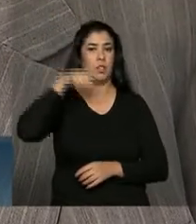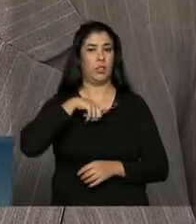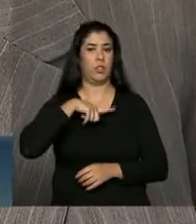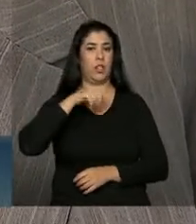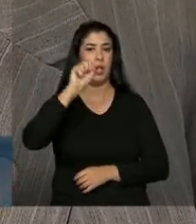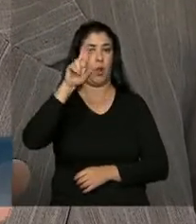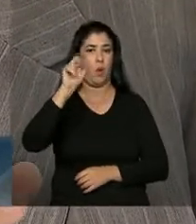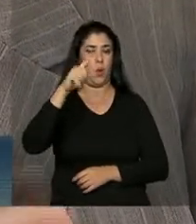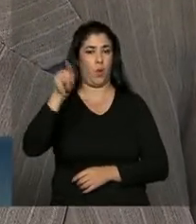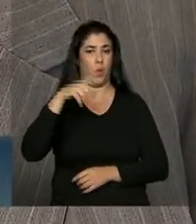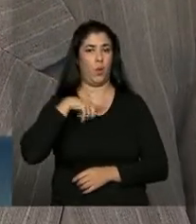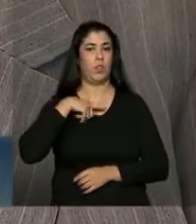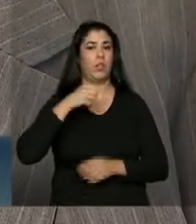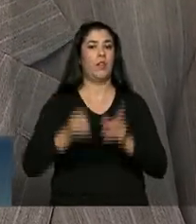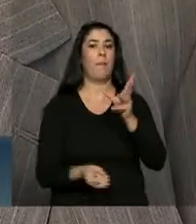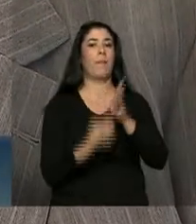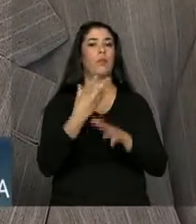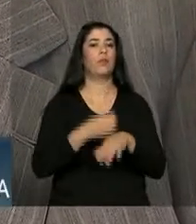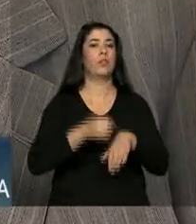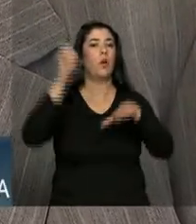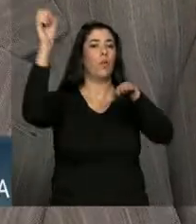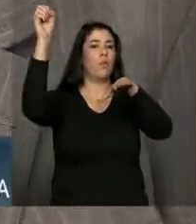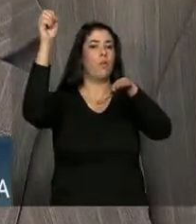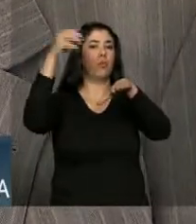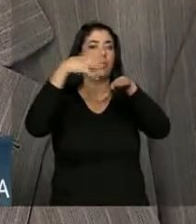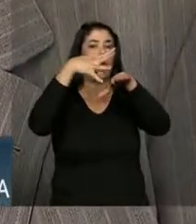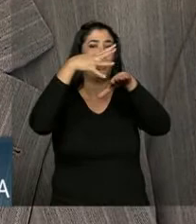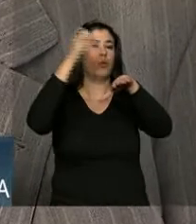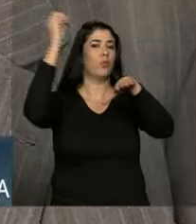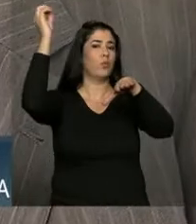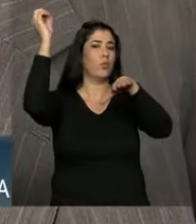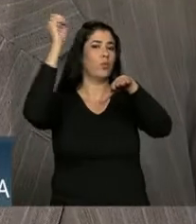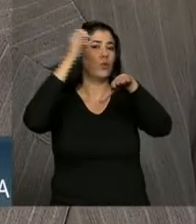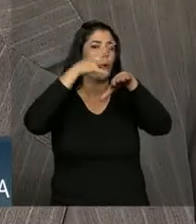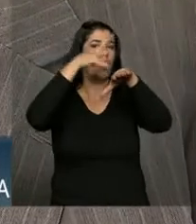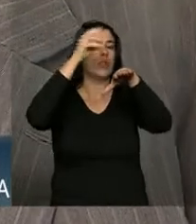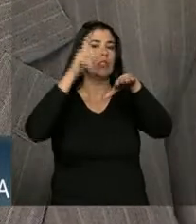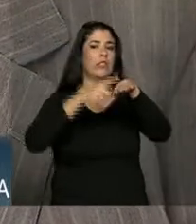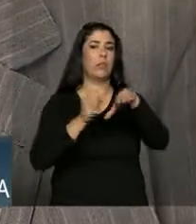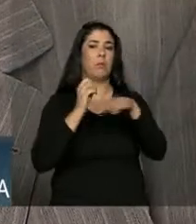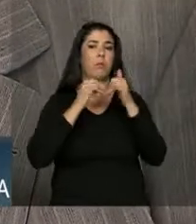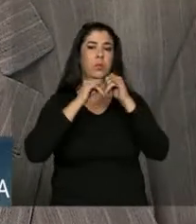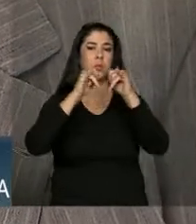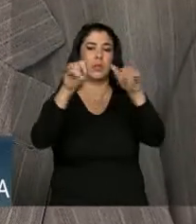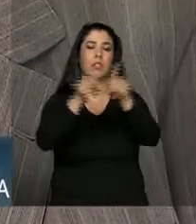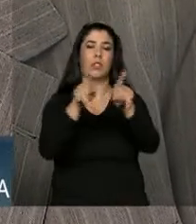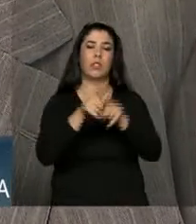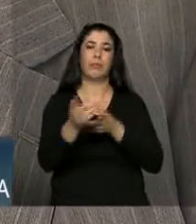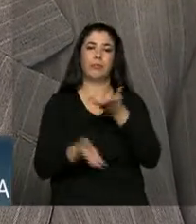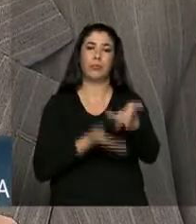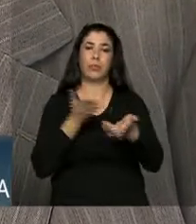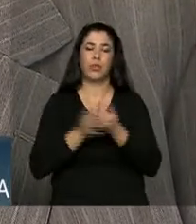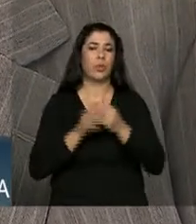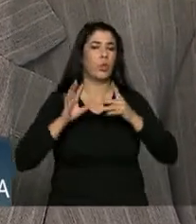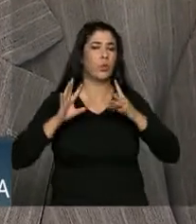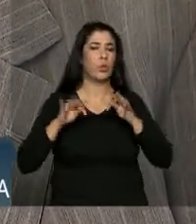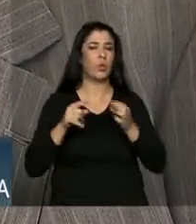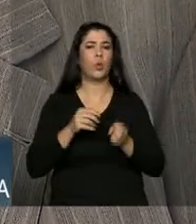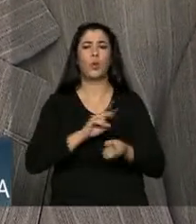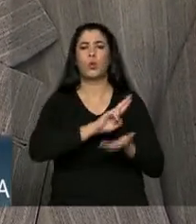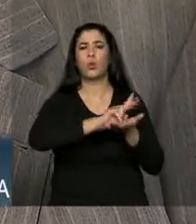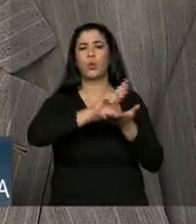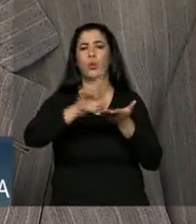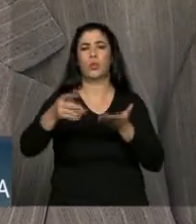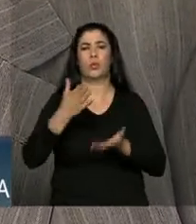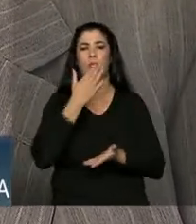geração distribuída microgeração distribuída com a geração entre ó Lica e solar tudo para